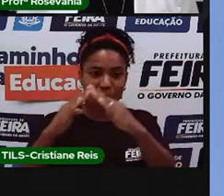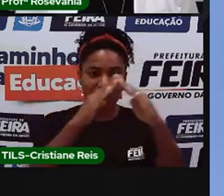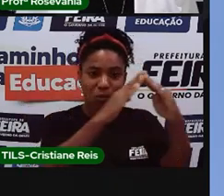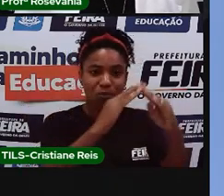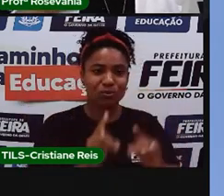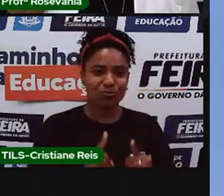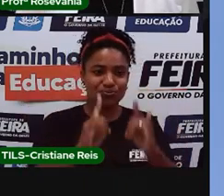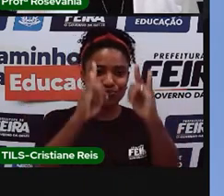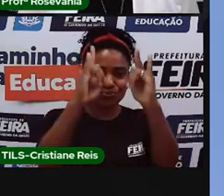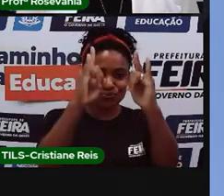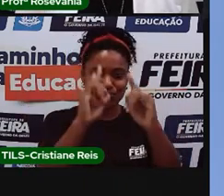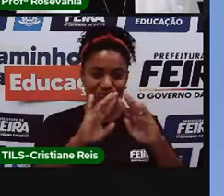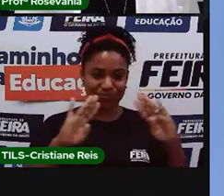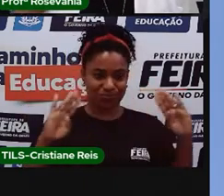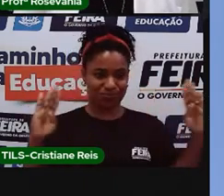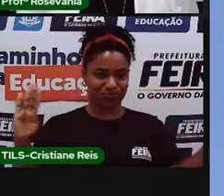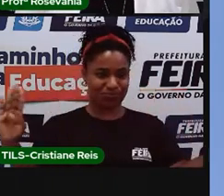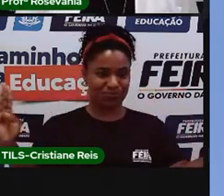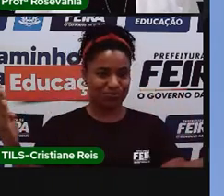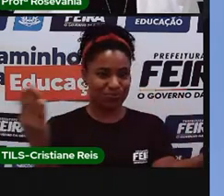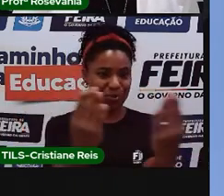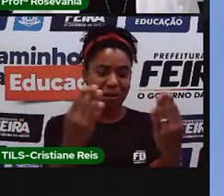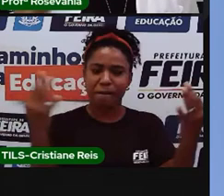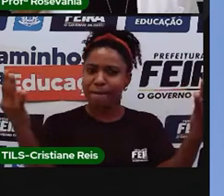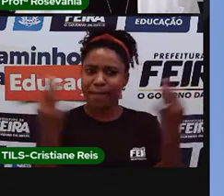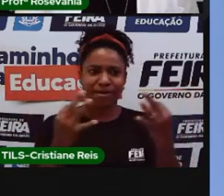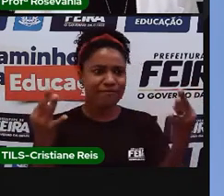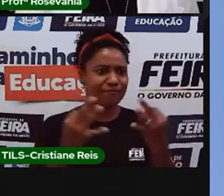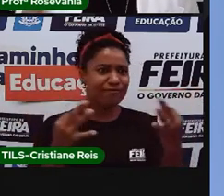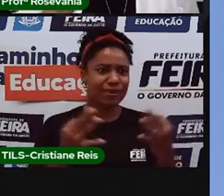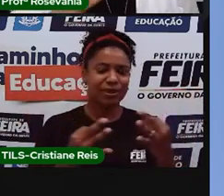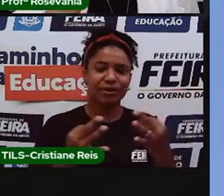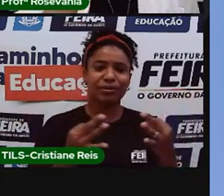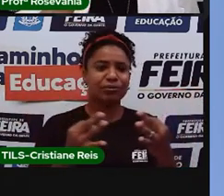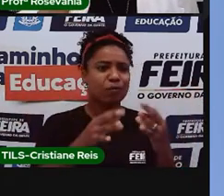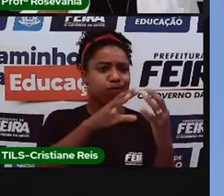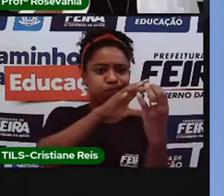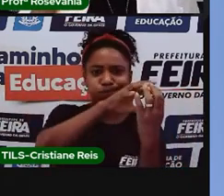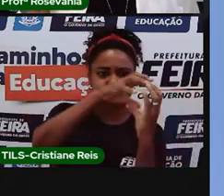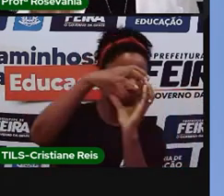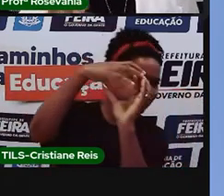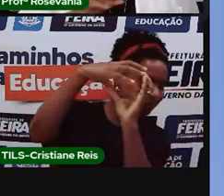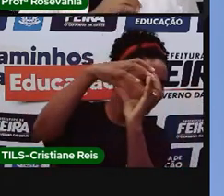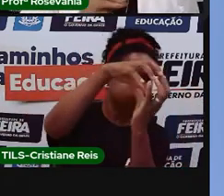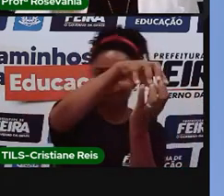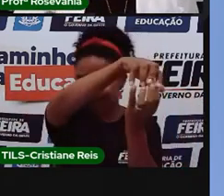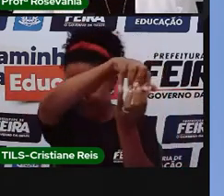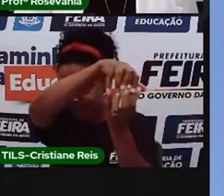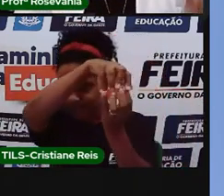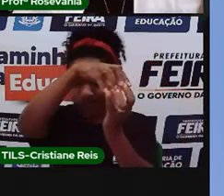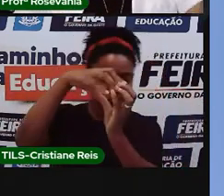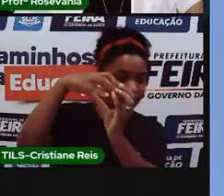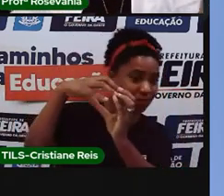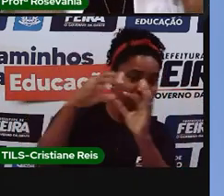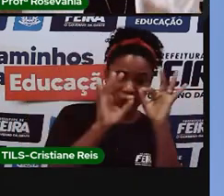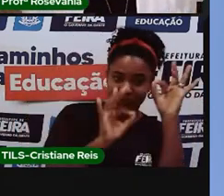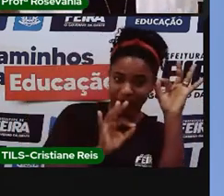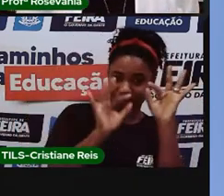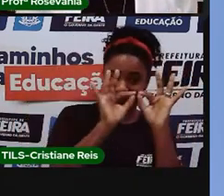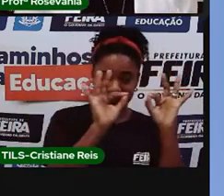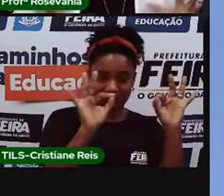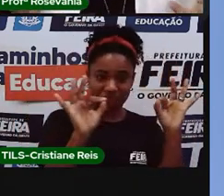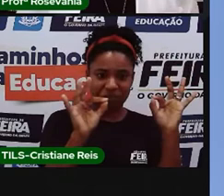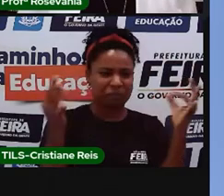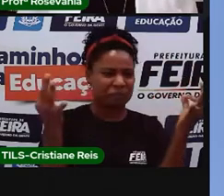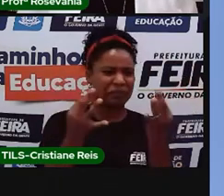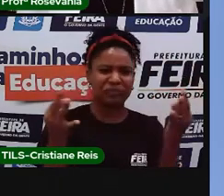Vocês percebem o grau de detalhes, a perfeição, a escala das coisas, tudo muito proporcional, assim, né, não tem um maior, outro